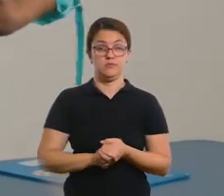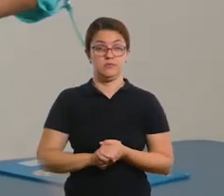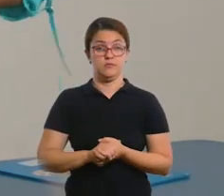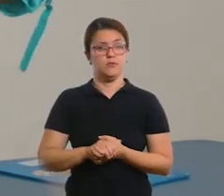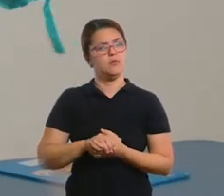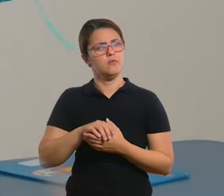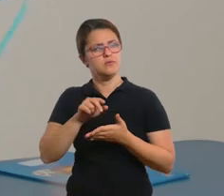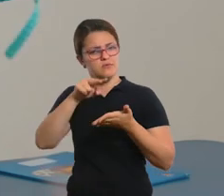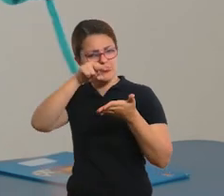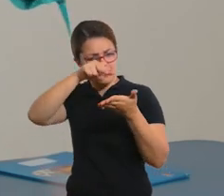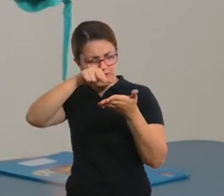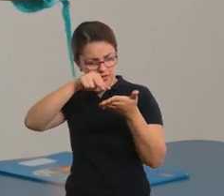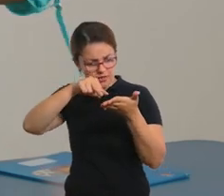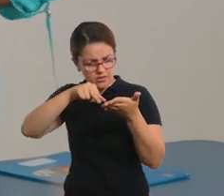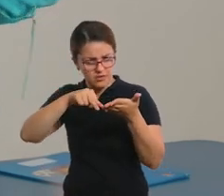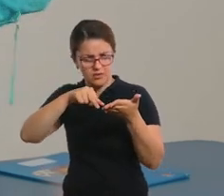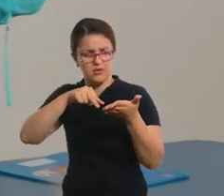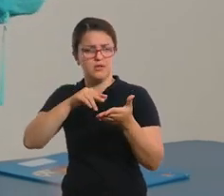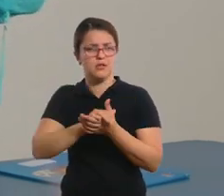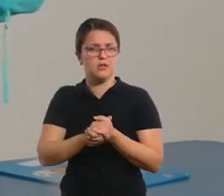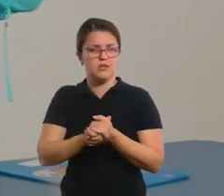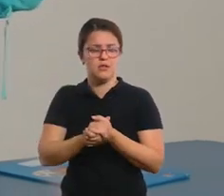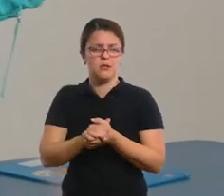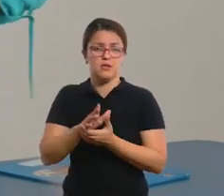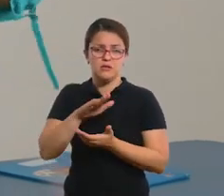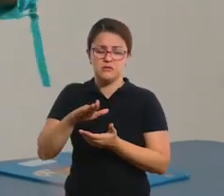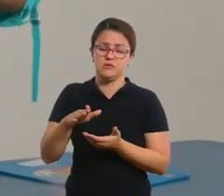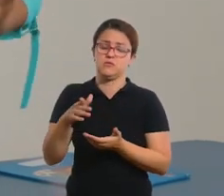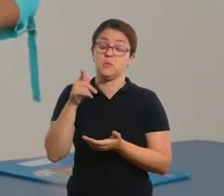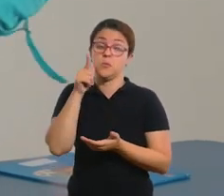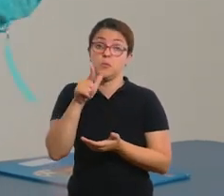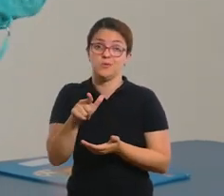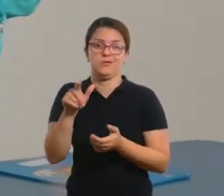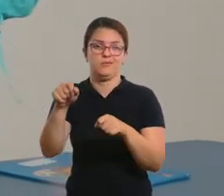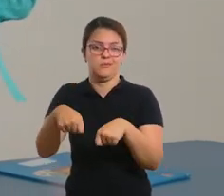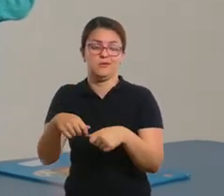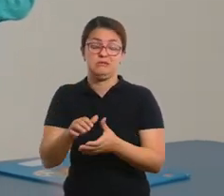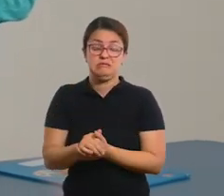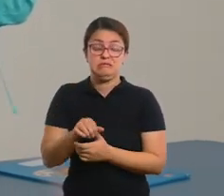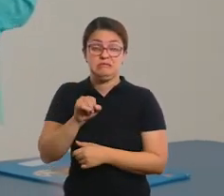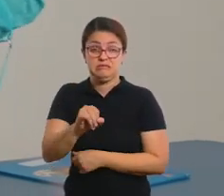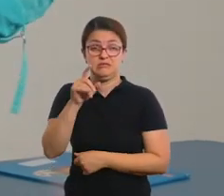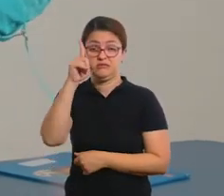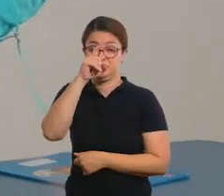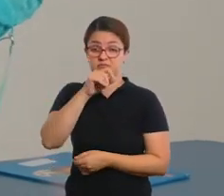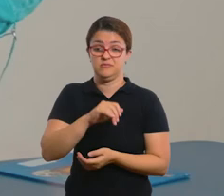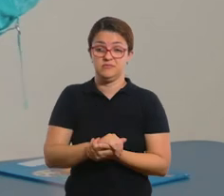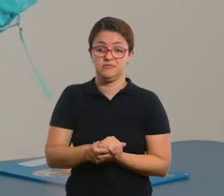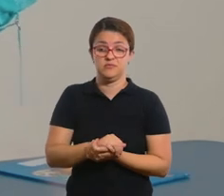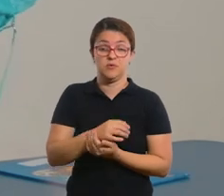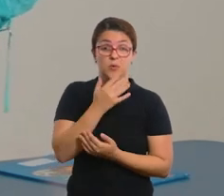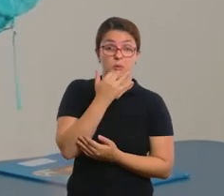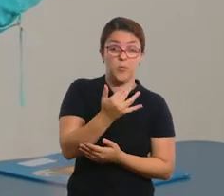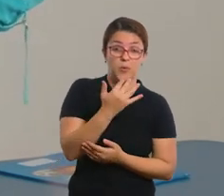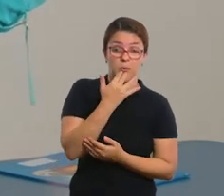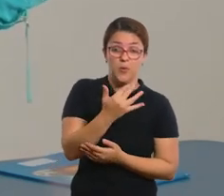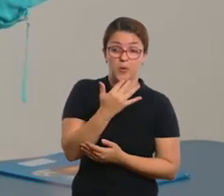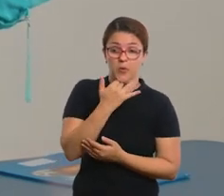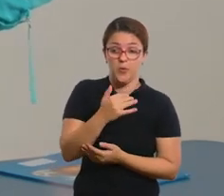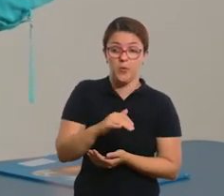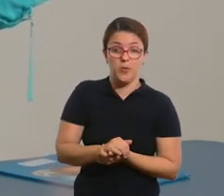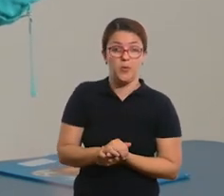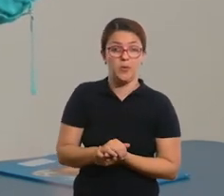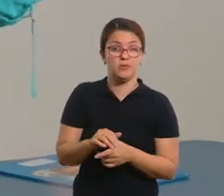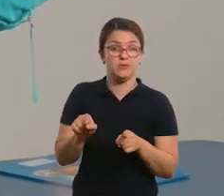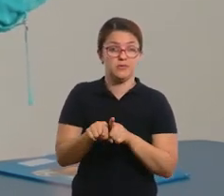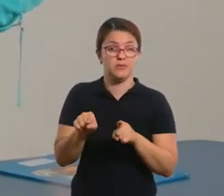ler e ver se essa criança consegue fazer isso. Se tiver muito difícil, a nossa sugestão é o Twister das cores e o